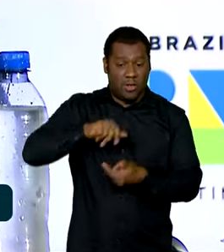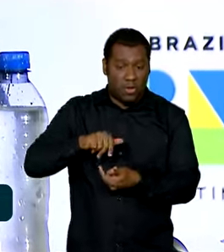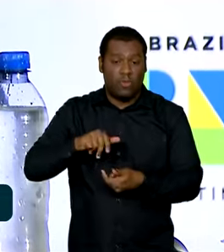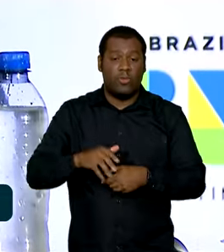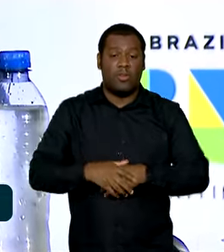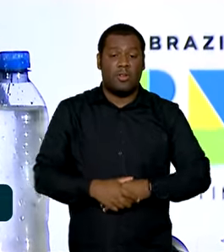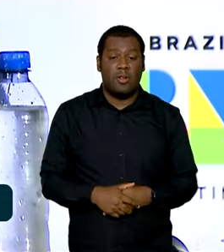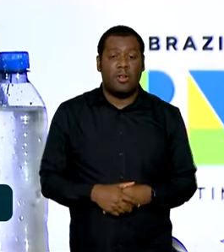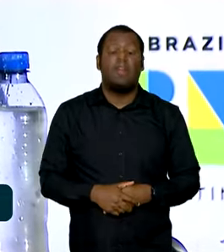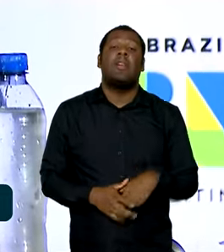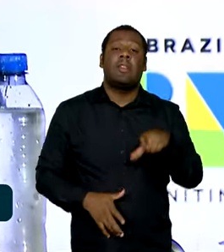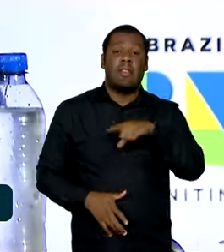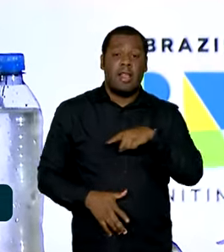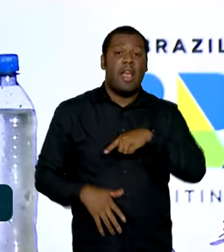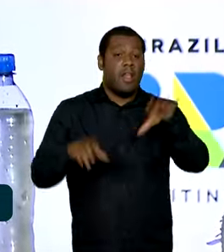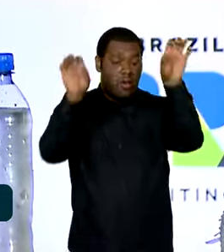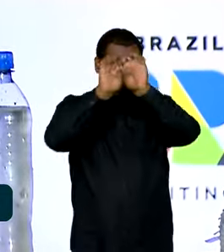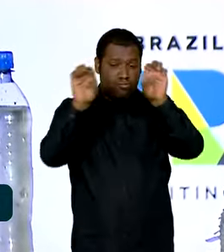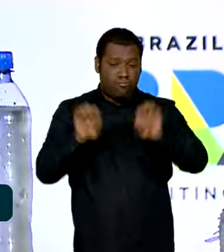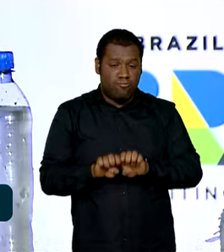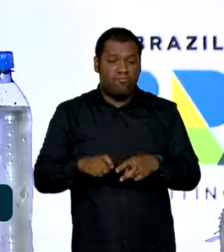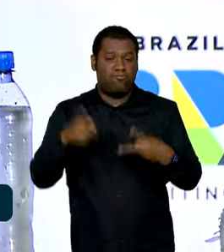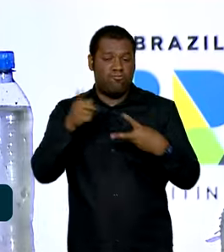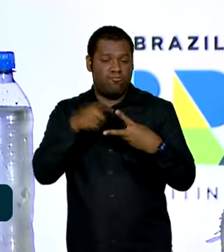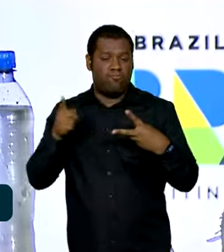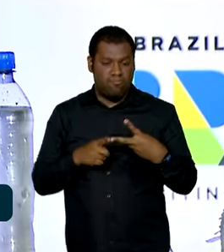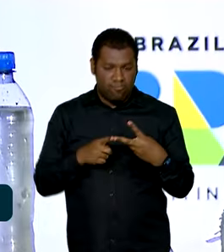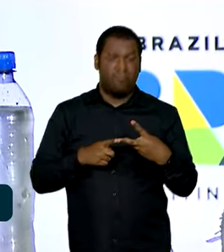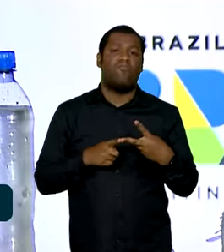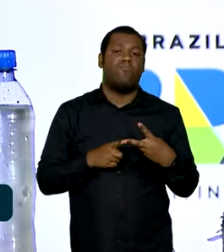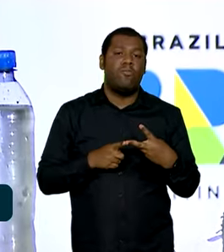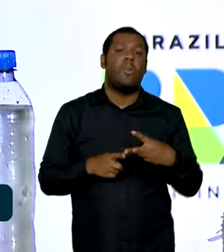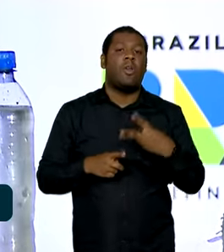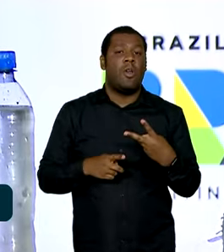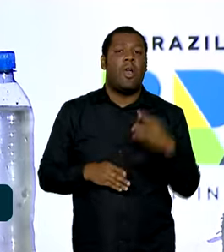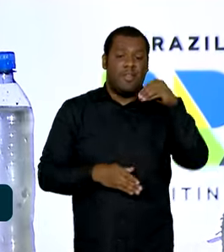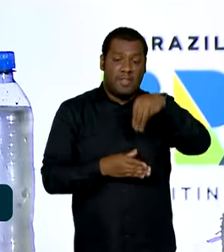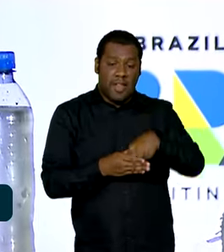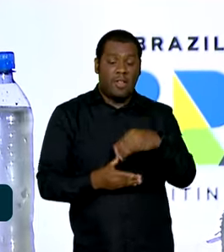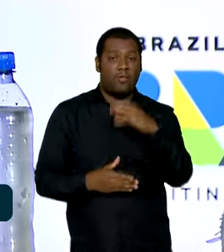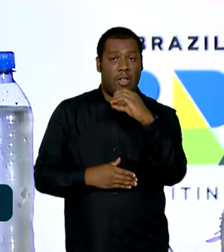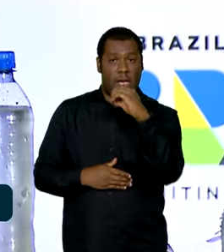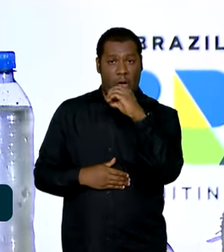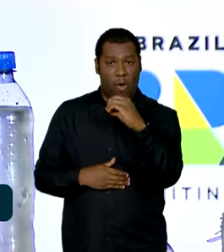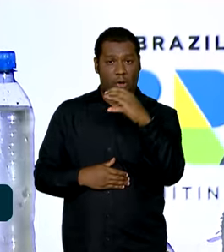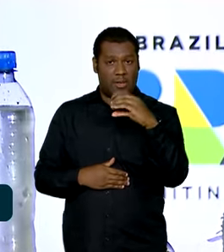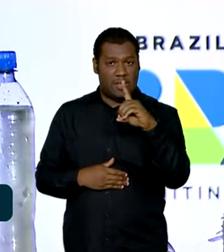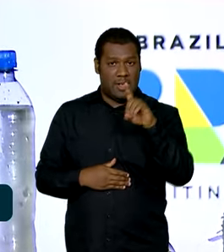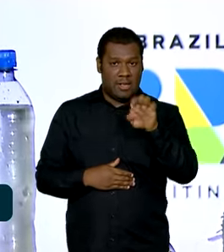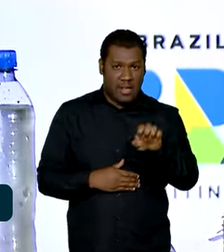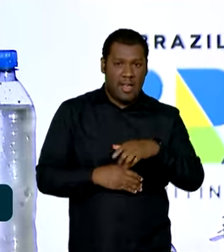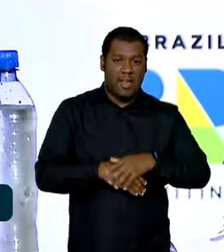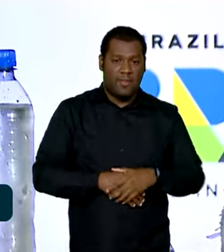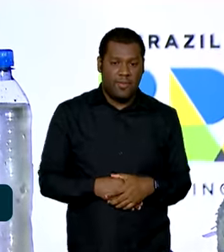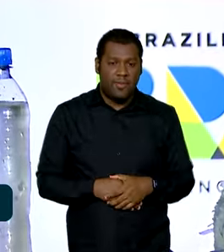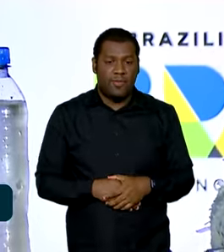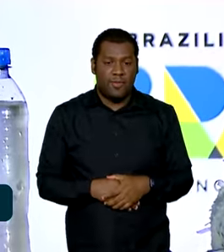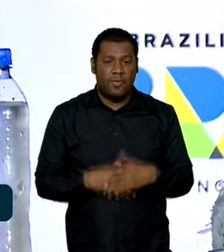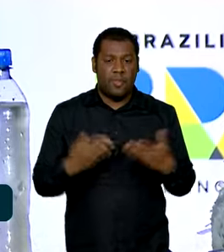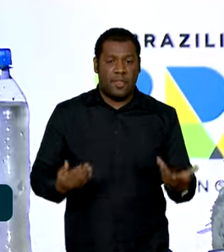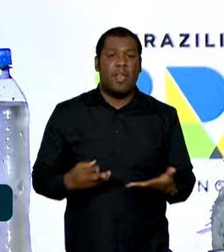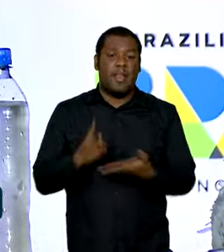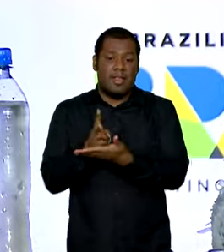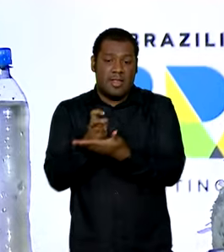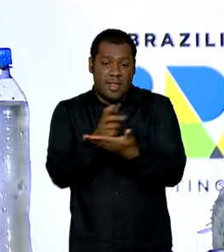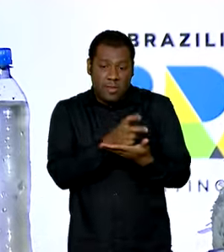né, dois pilares bem definidos na OCDE, avançar a tributação